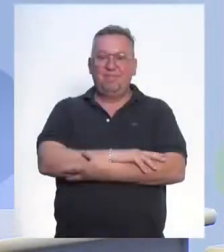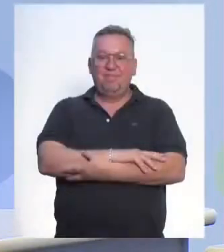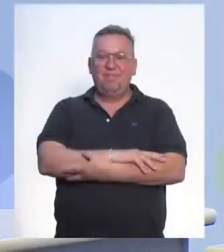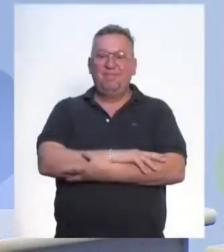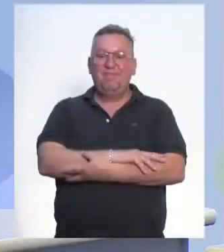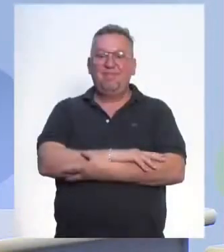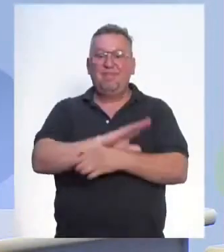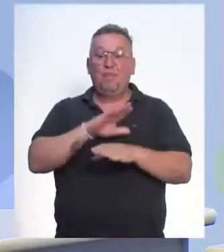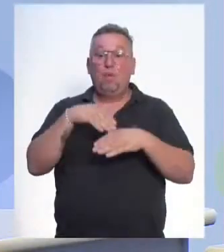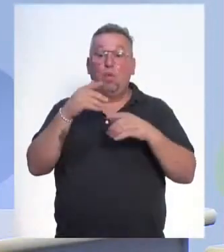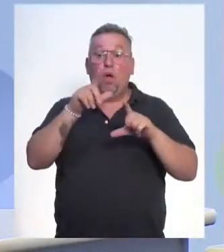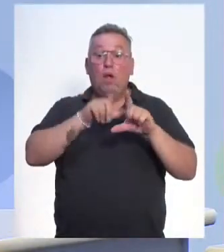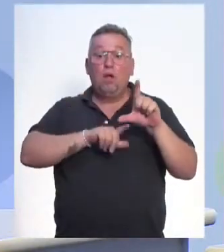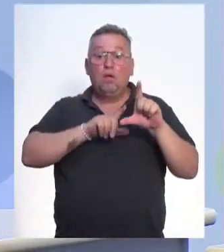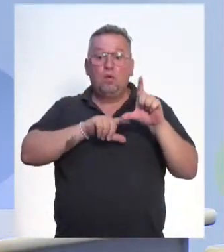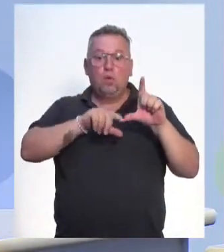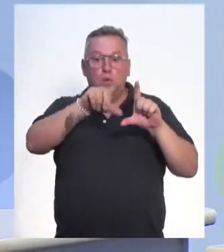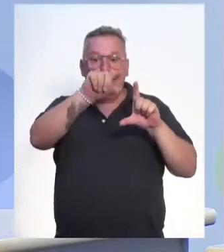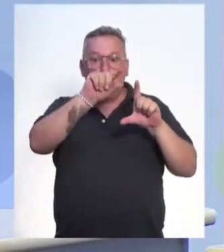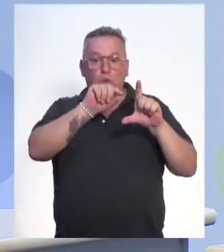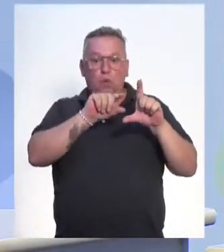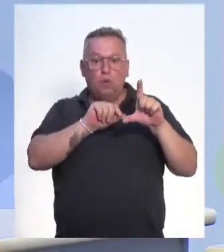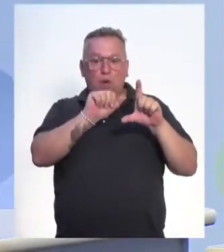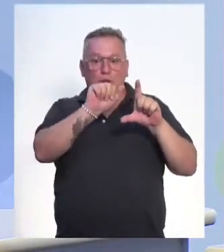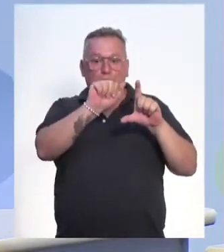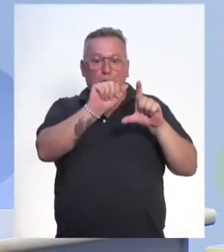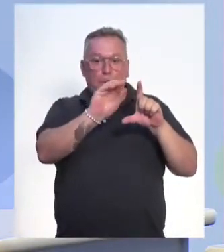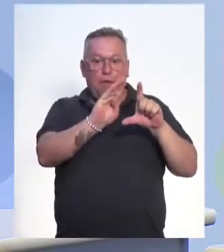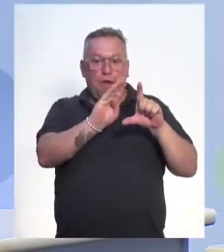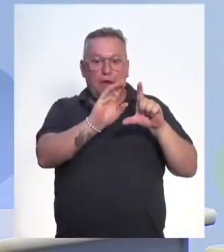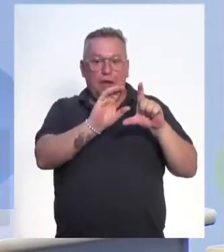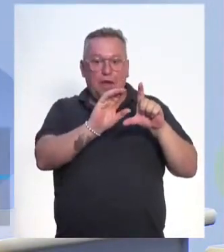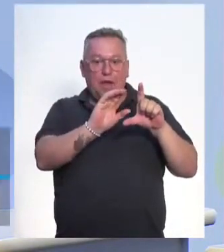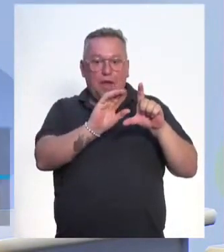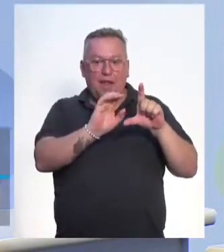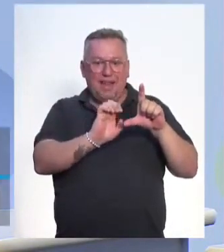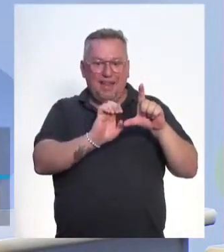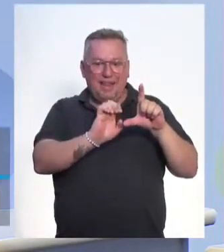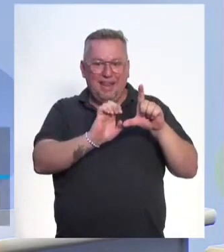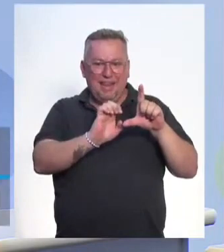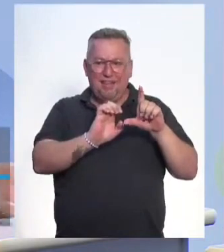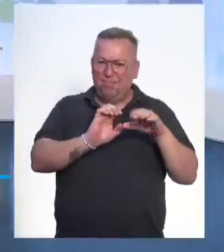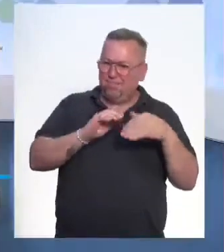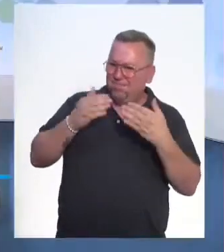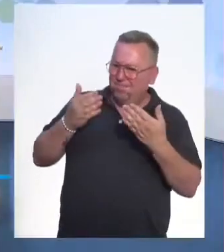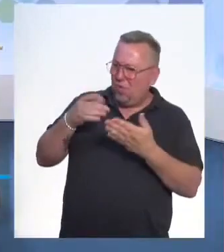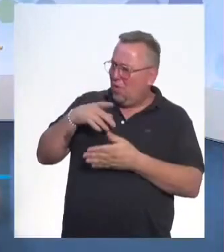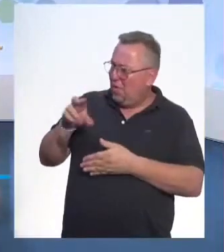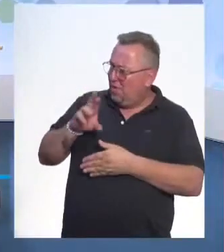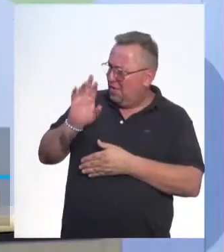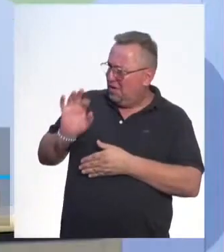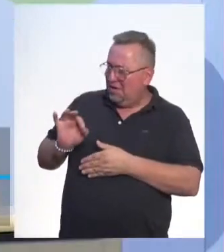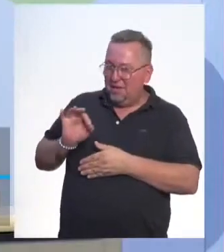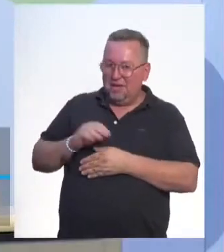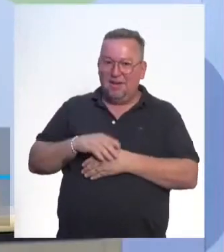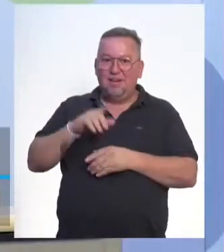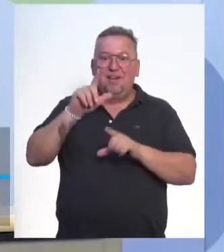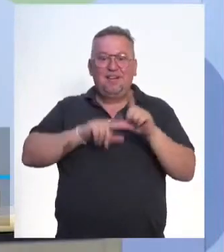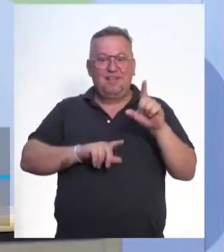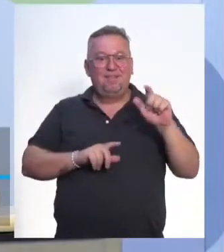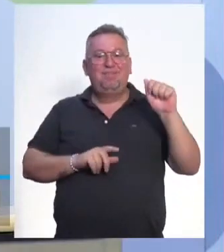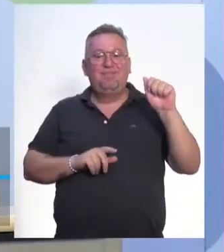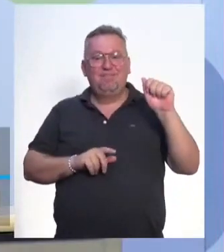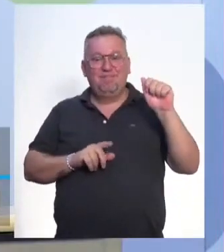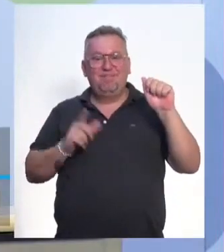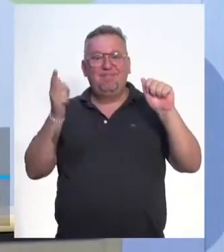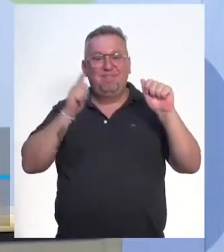Qual letra é a correta? A, B, E? Professora Roberta, qual que é? É a letra A, professora Inês.